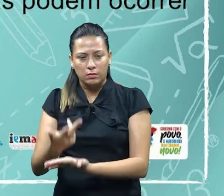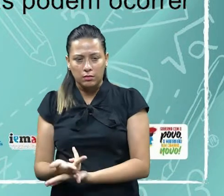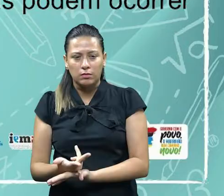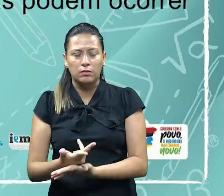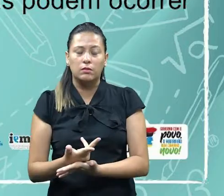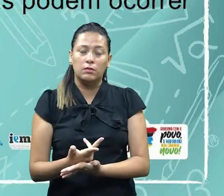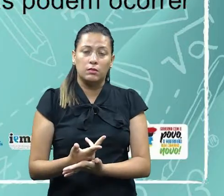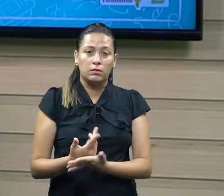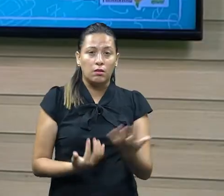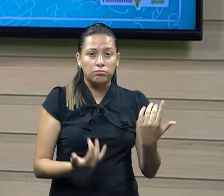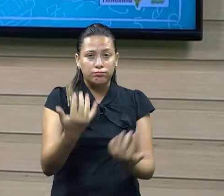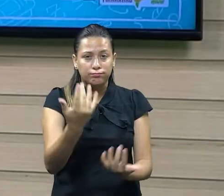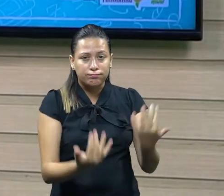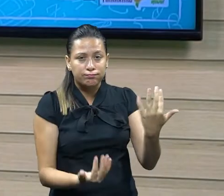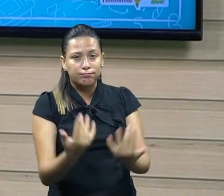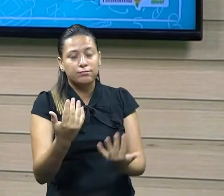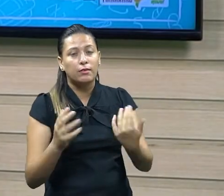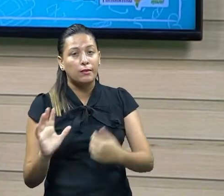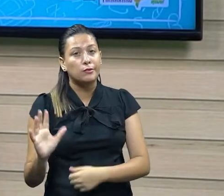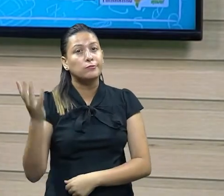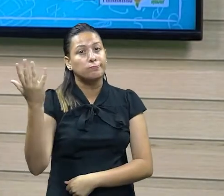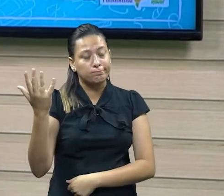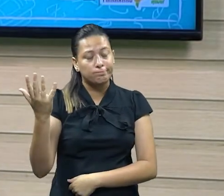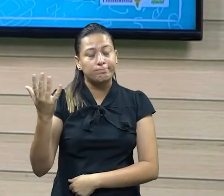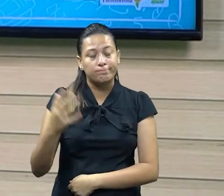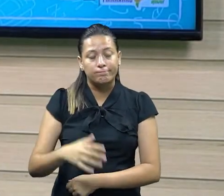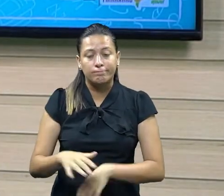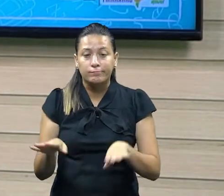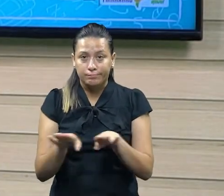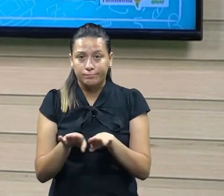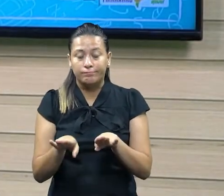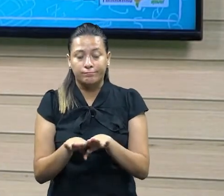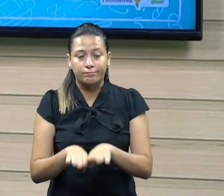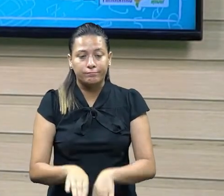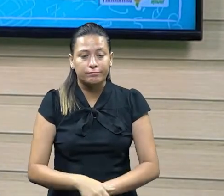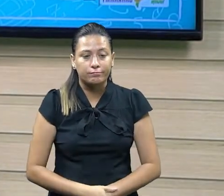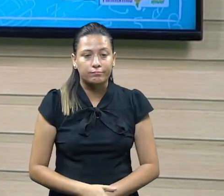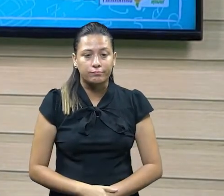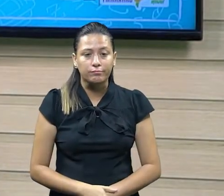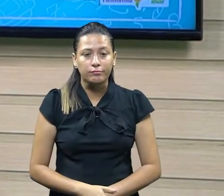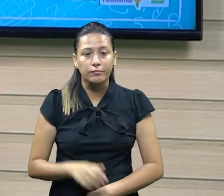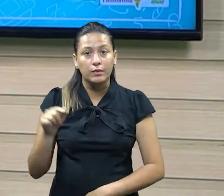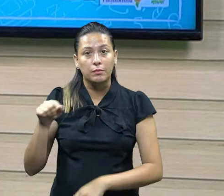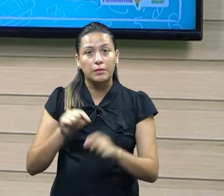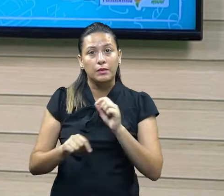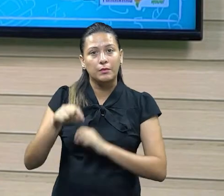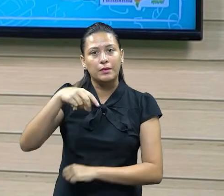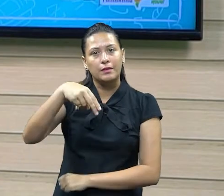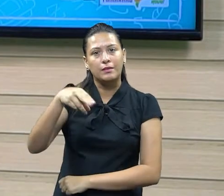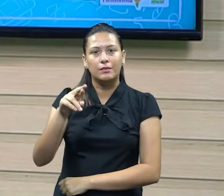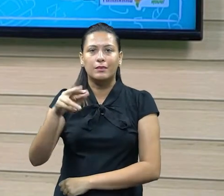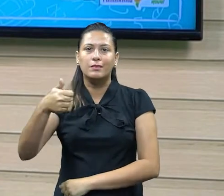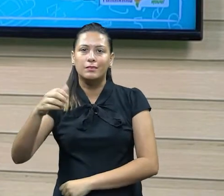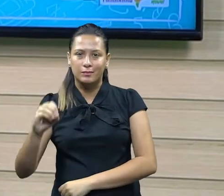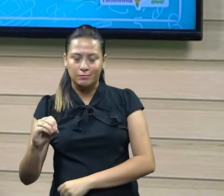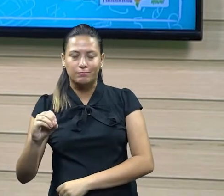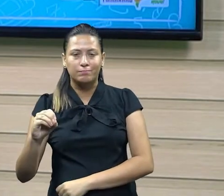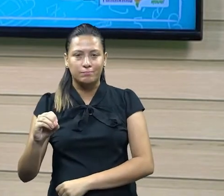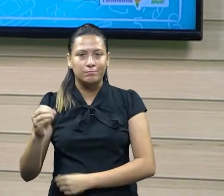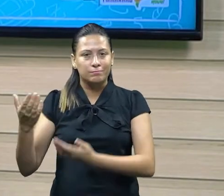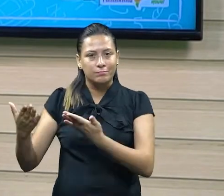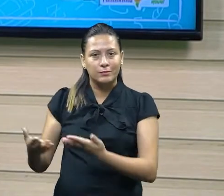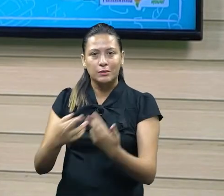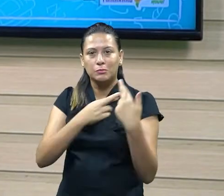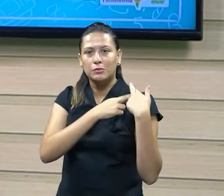também incêndios. E aqui é que entra justamente a NR10. Só que a NR10 ela é de uma